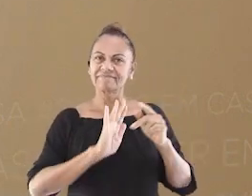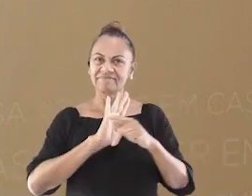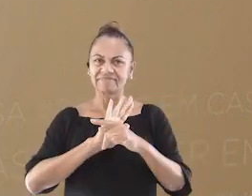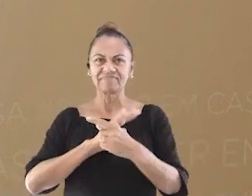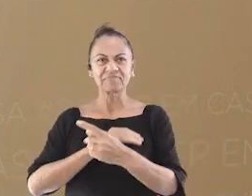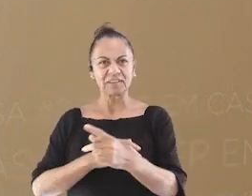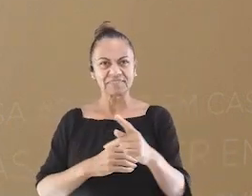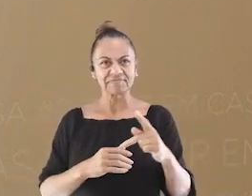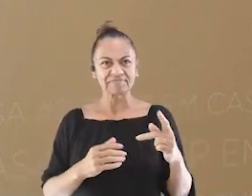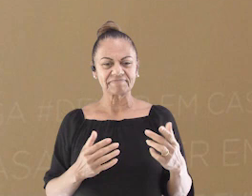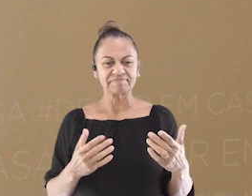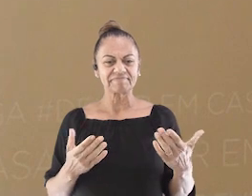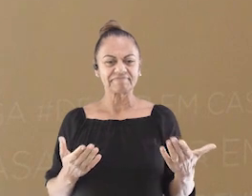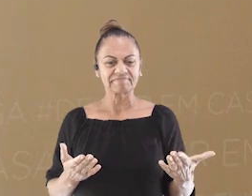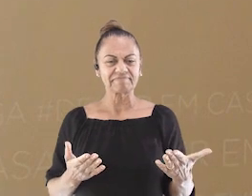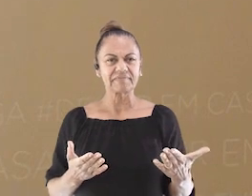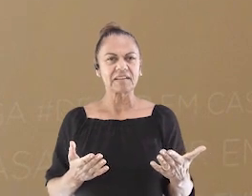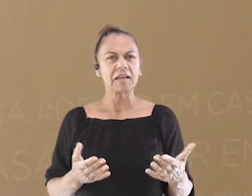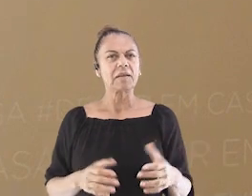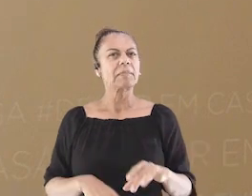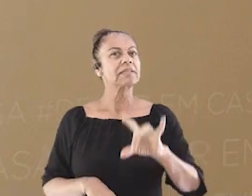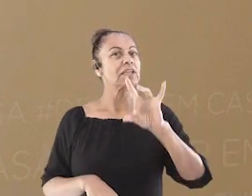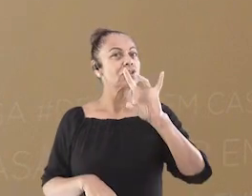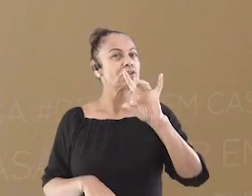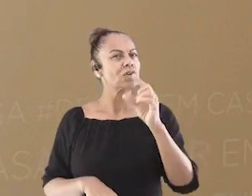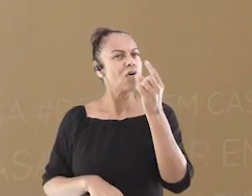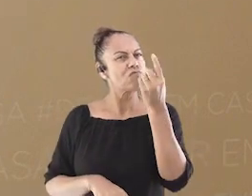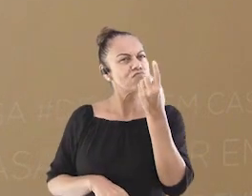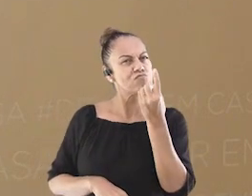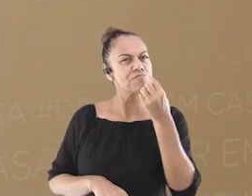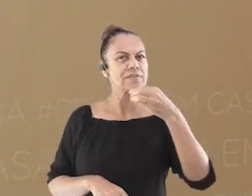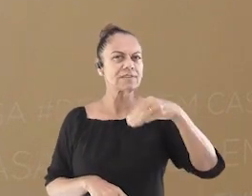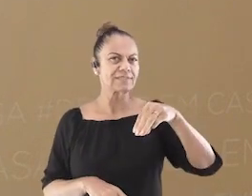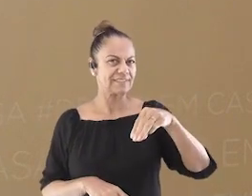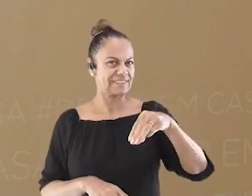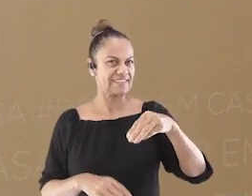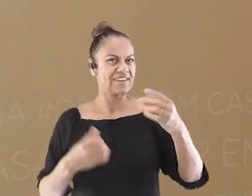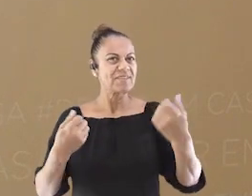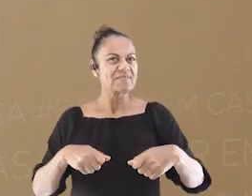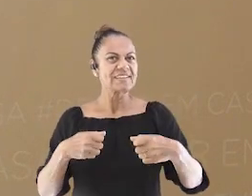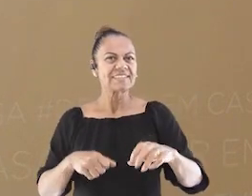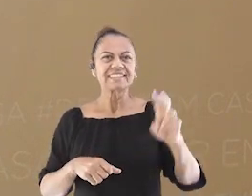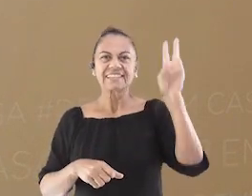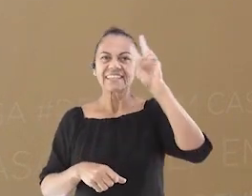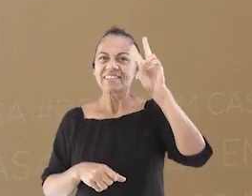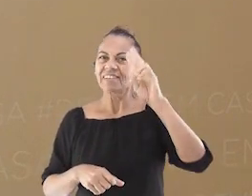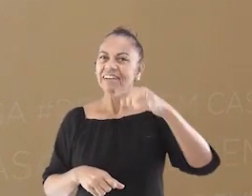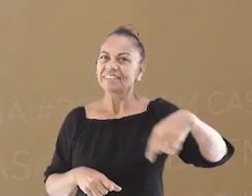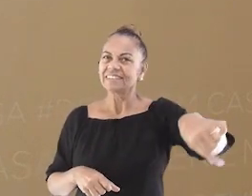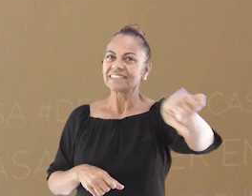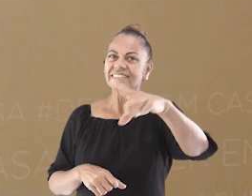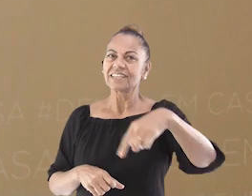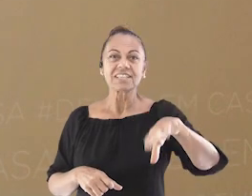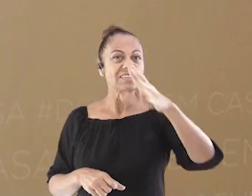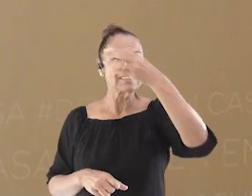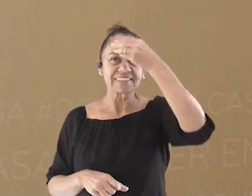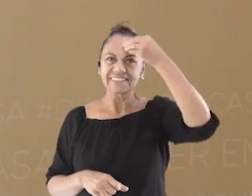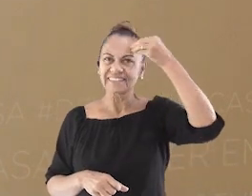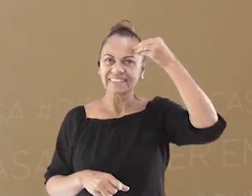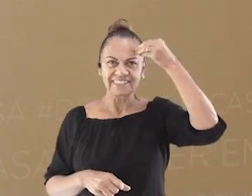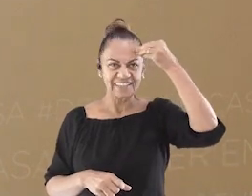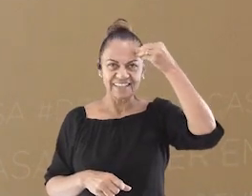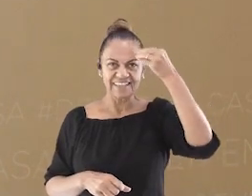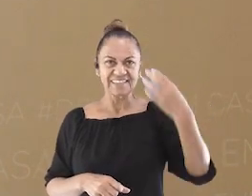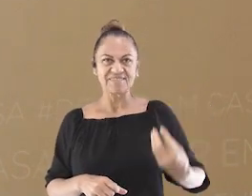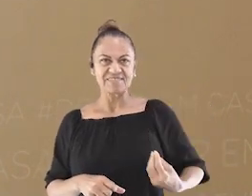valores éticos e de suas crenças religiosas. Só um minutinho, eu tenho que lembrar você que você